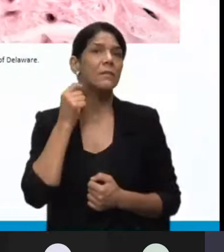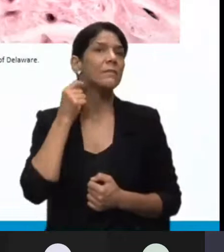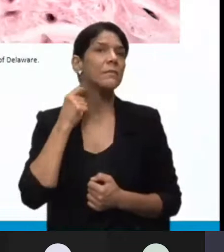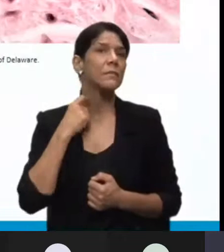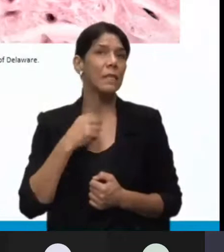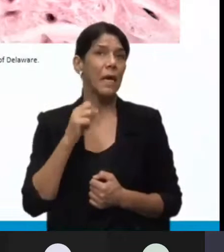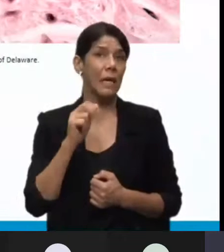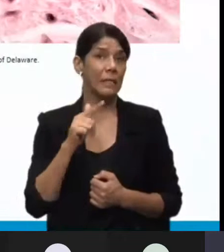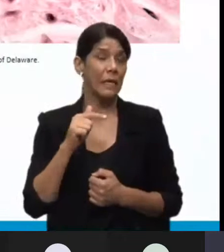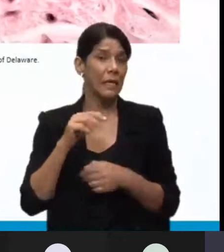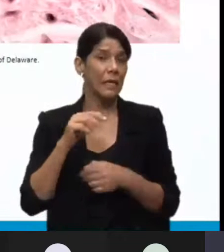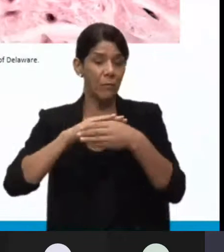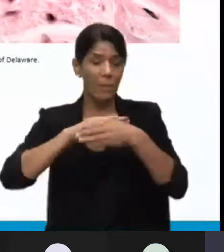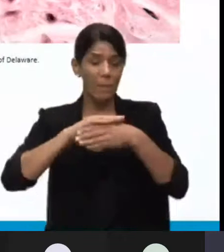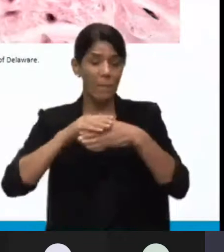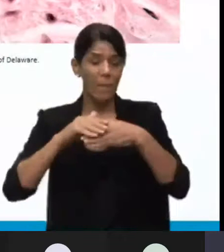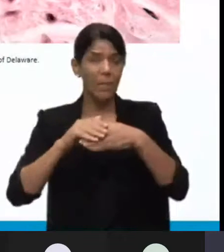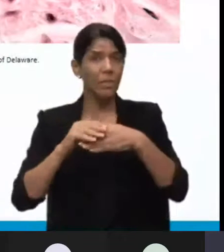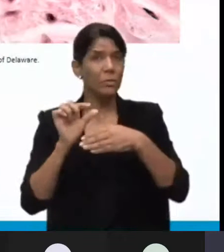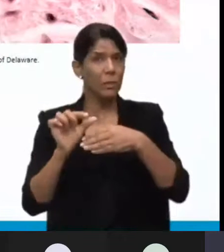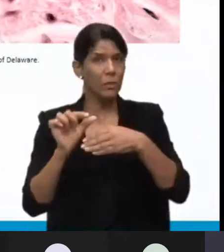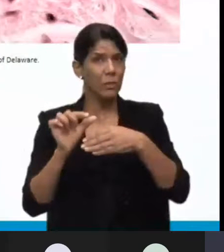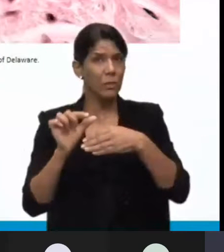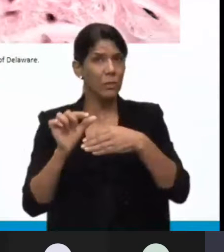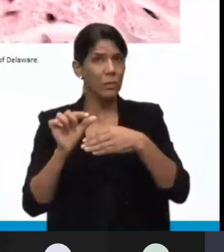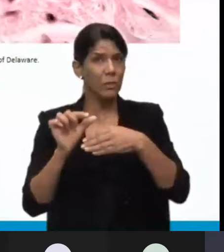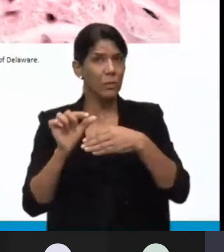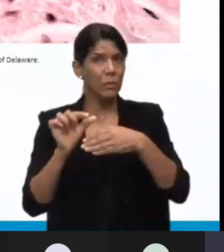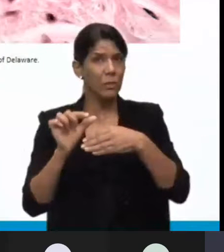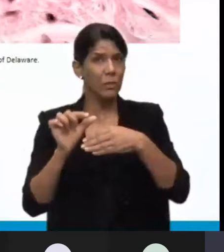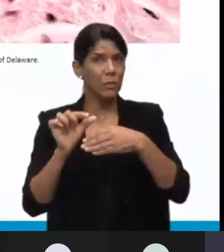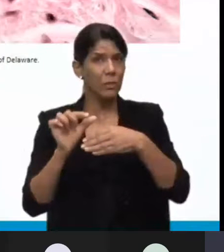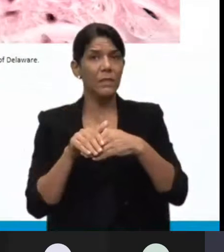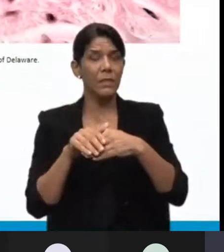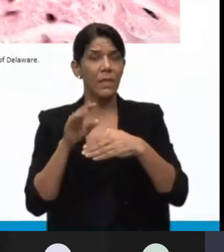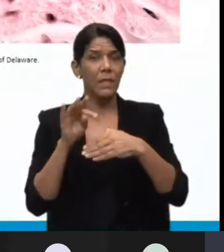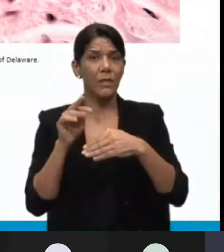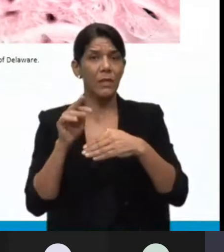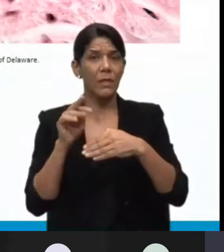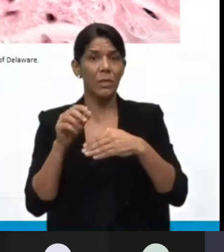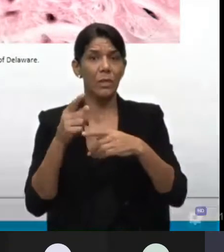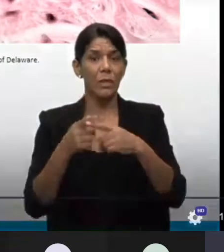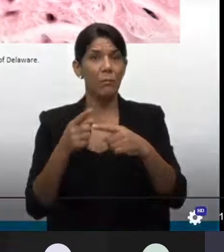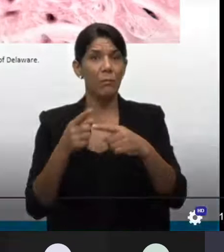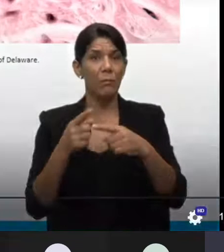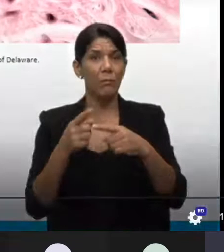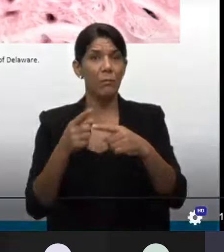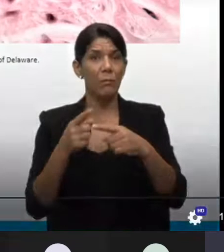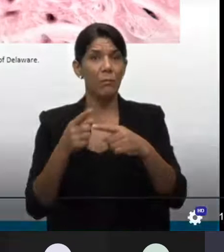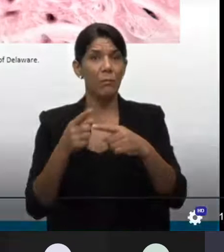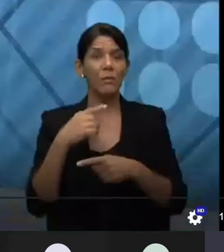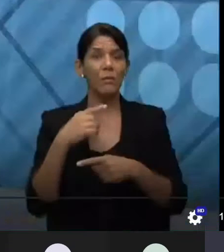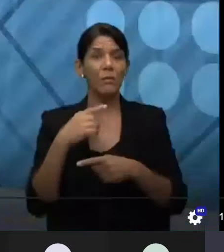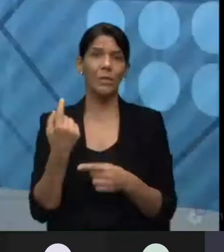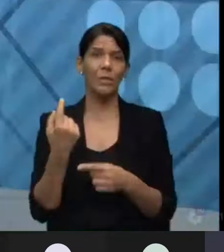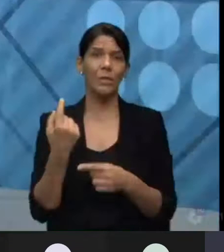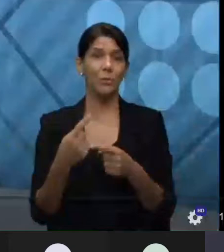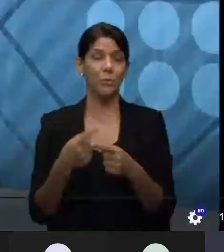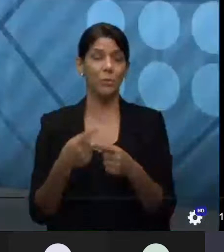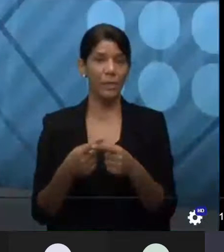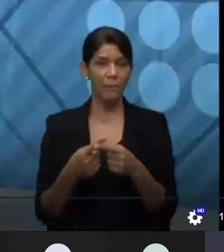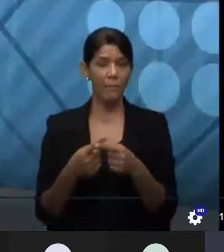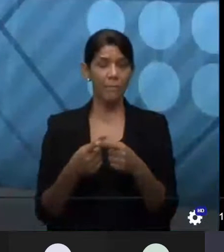uma parede bem grande, bem espessa, né? Ali a túnica média, e isso tem uma grande importância,